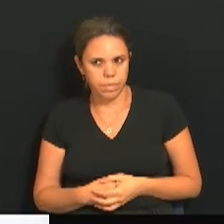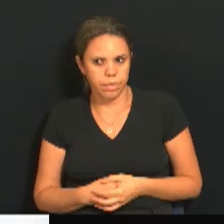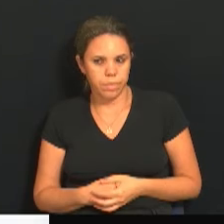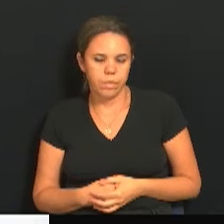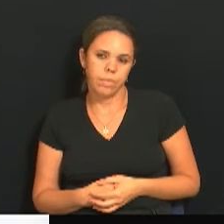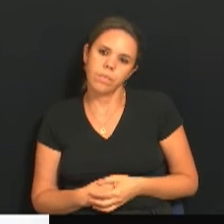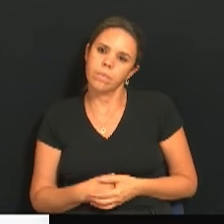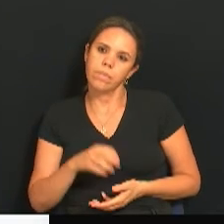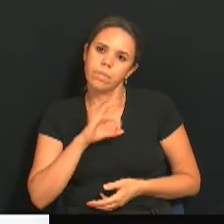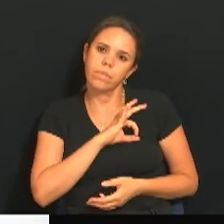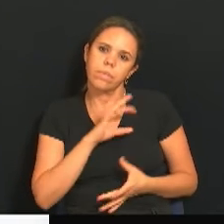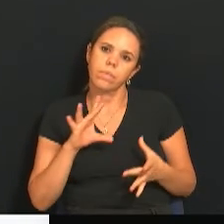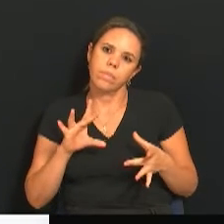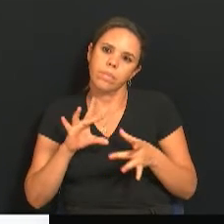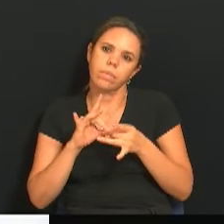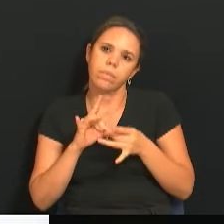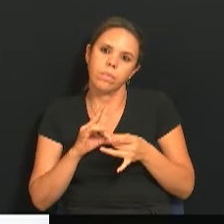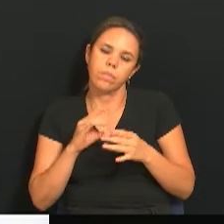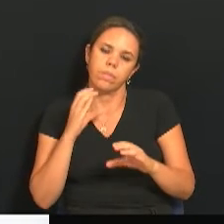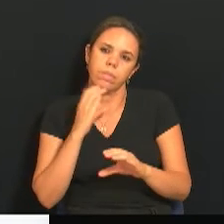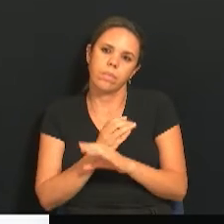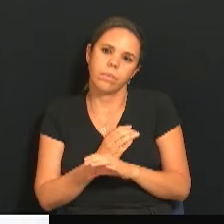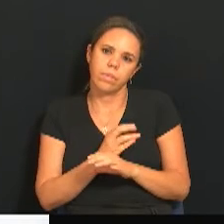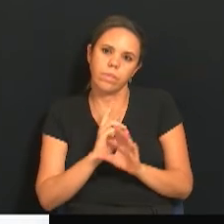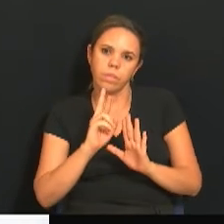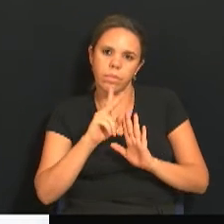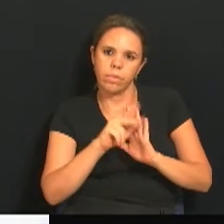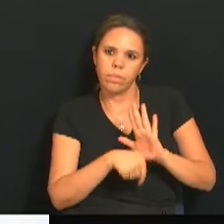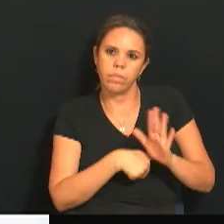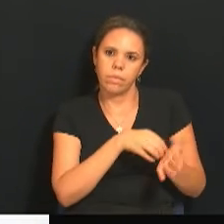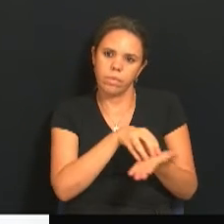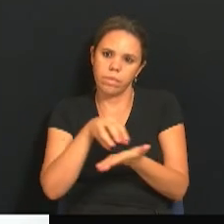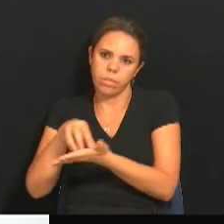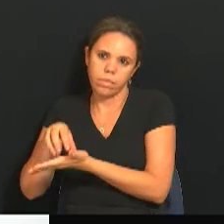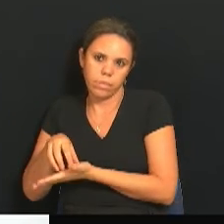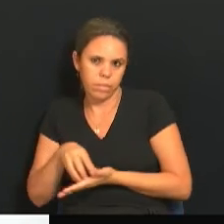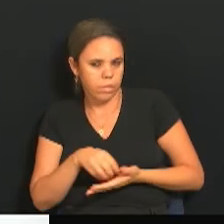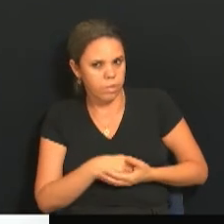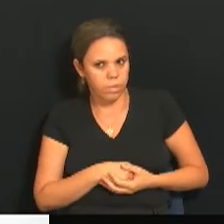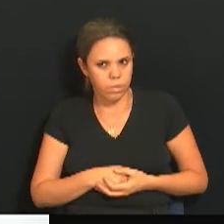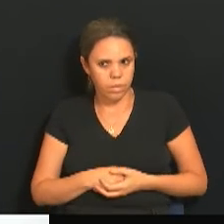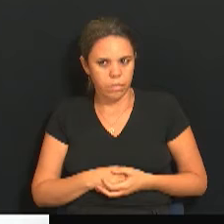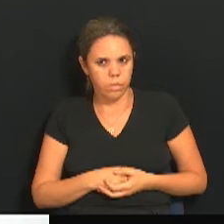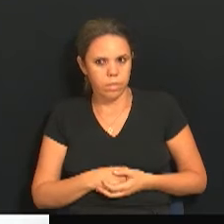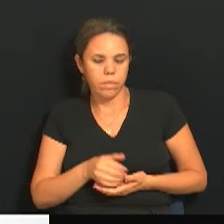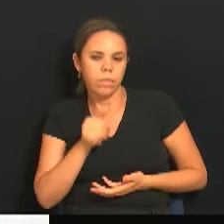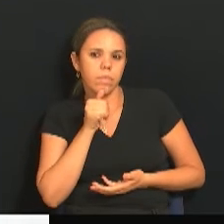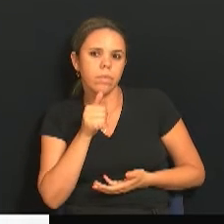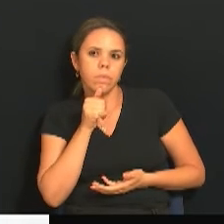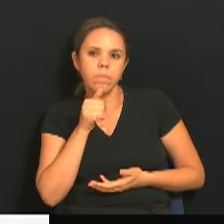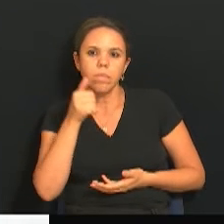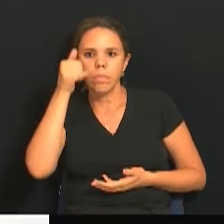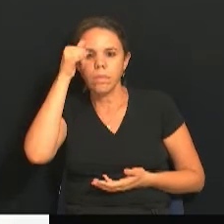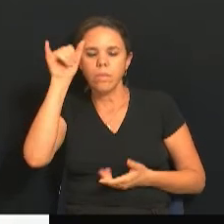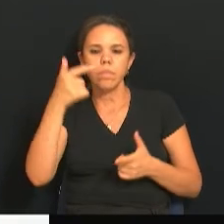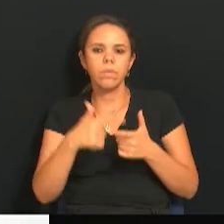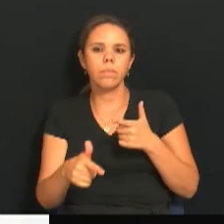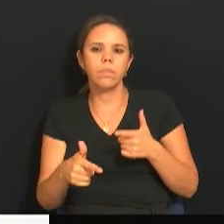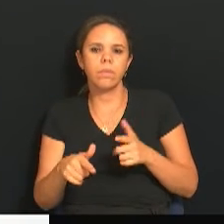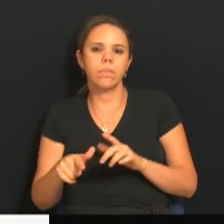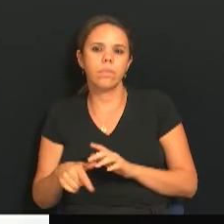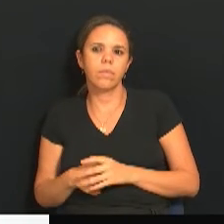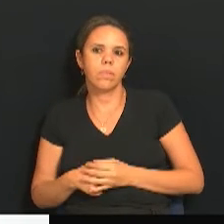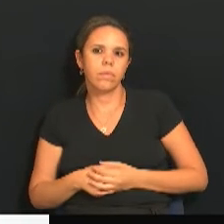a Polícia Militar, com a Polícia Civil, com vários órgãos da municipalidade, para, por exemplo, combater a receptação